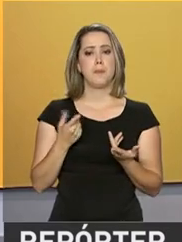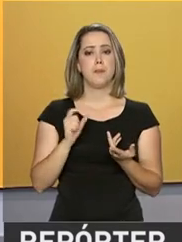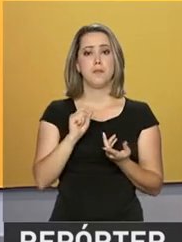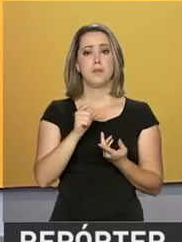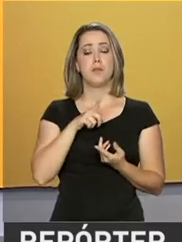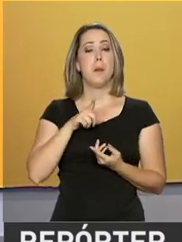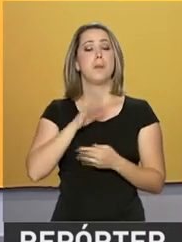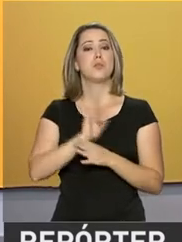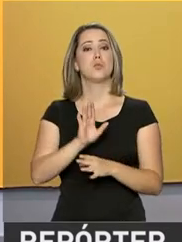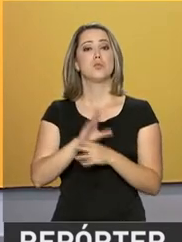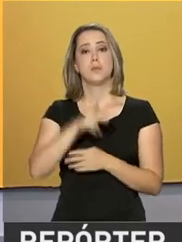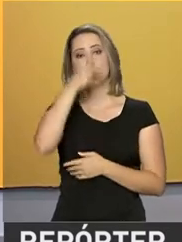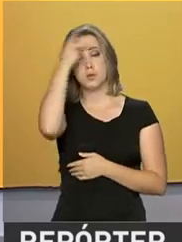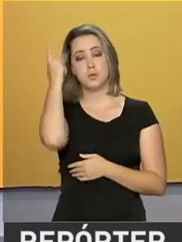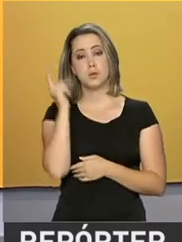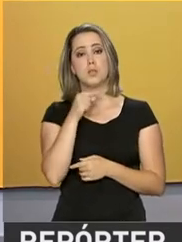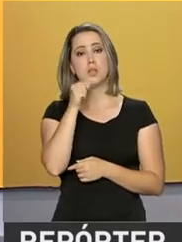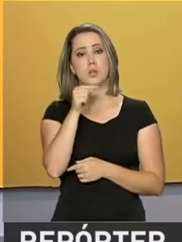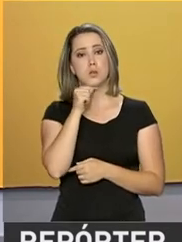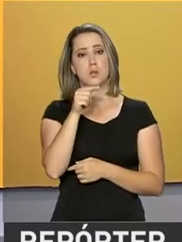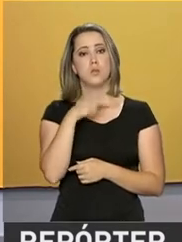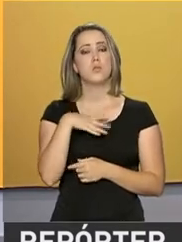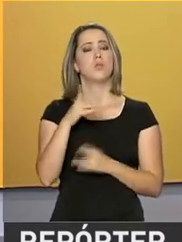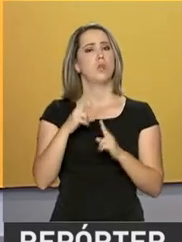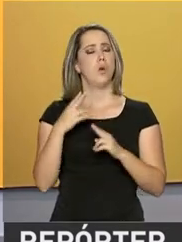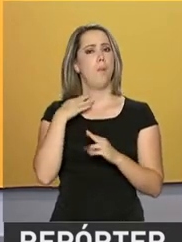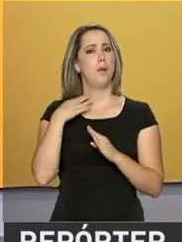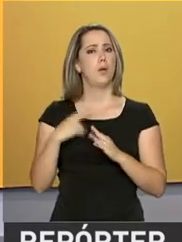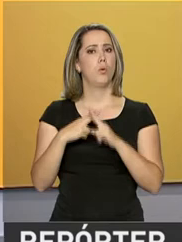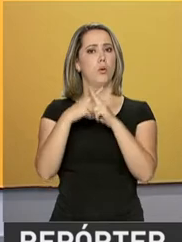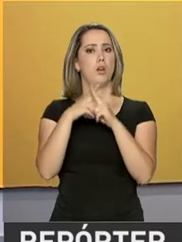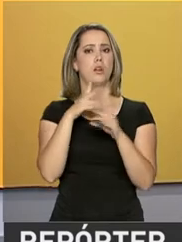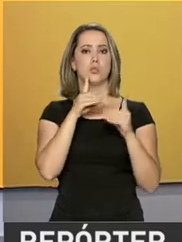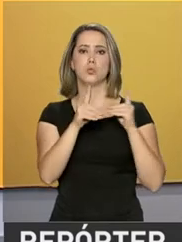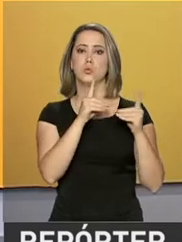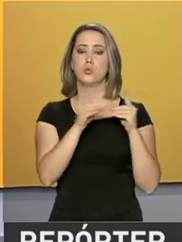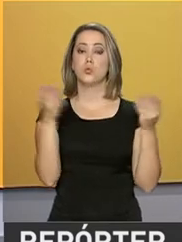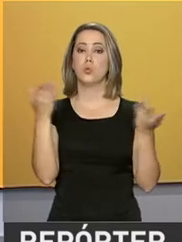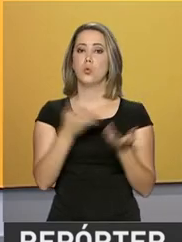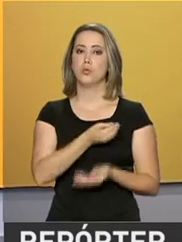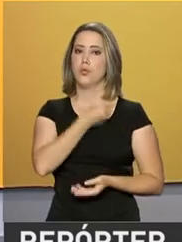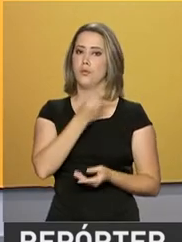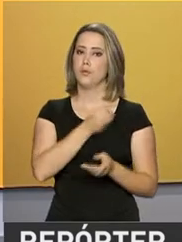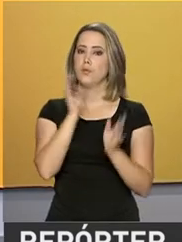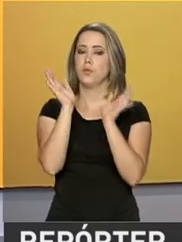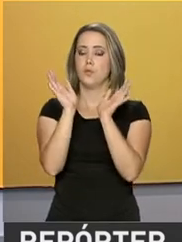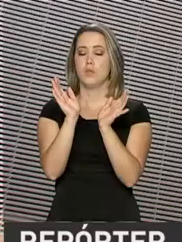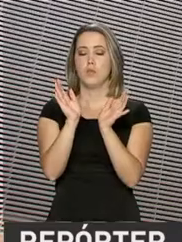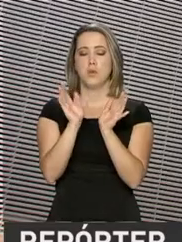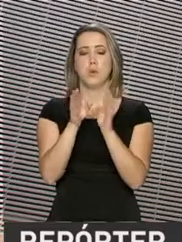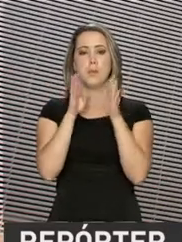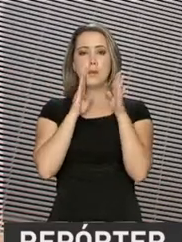Para ajudar quem tem dúvidas, a Caixa realizou hoje um debate ao vivo pelo Facebook.